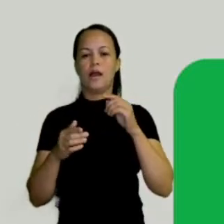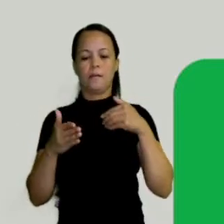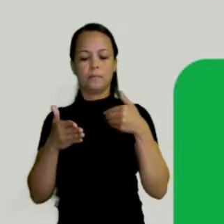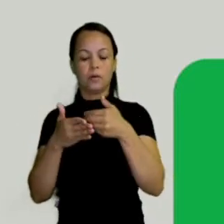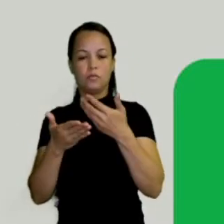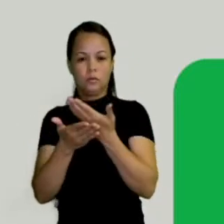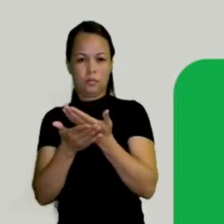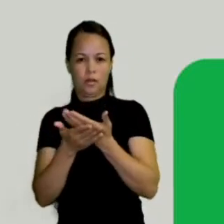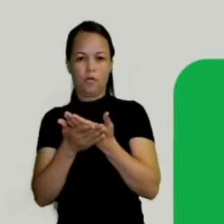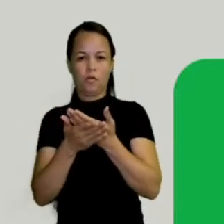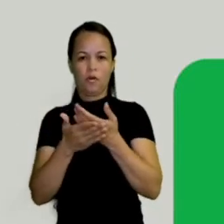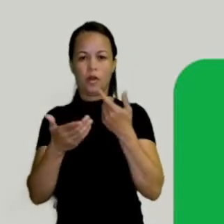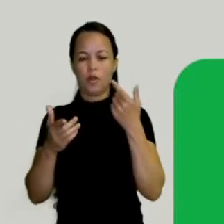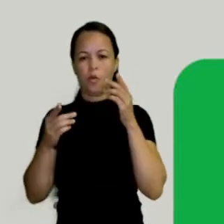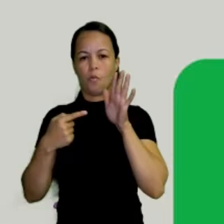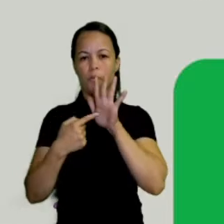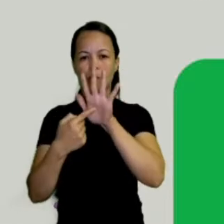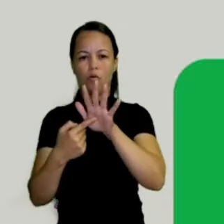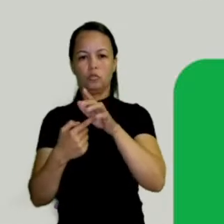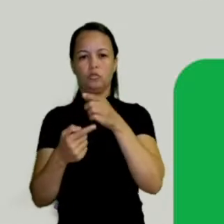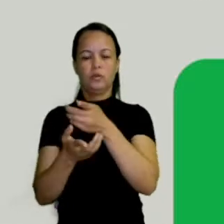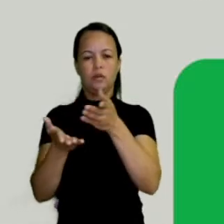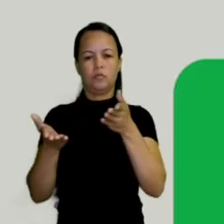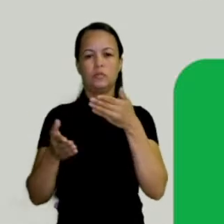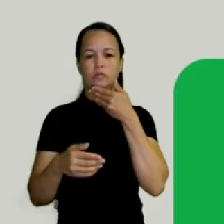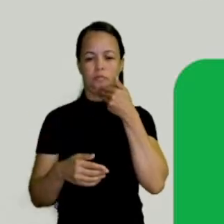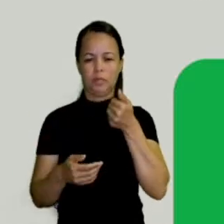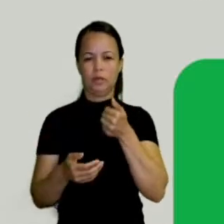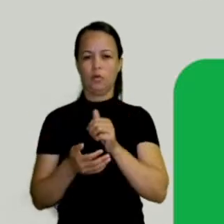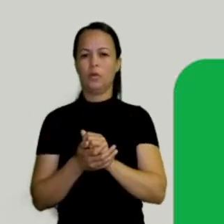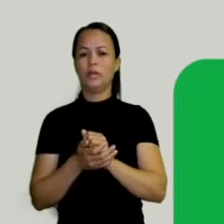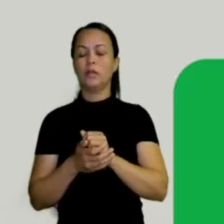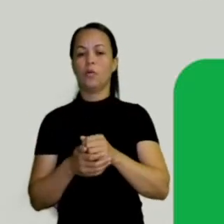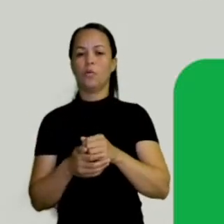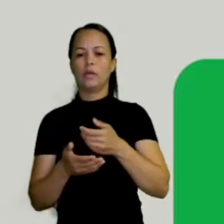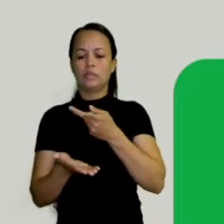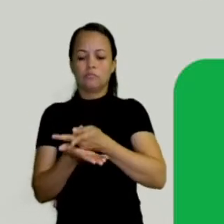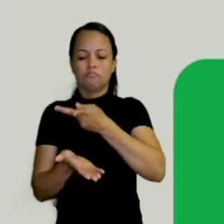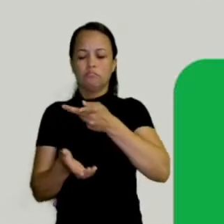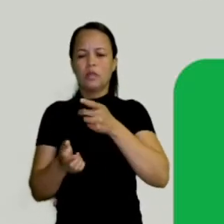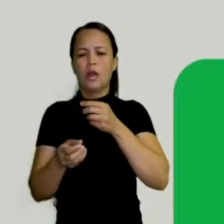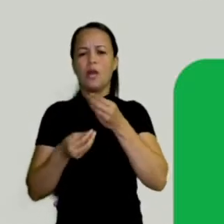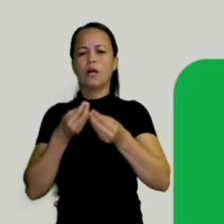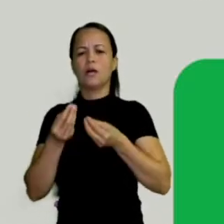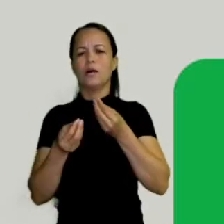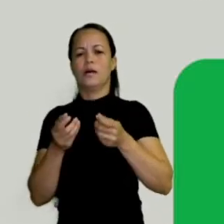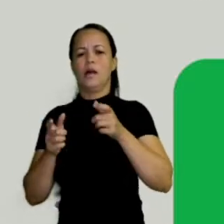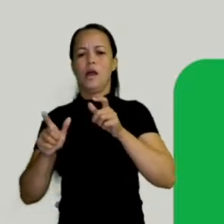vai analisar o contexto de como acontecia todas as rotas de tráfico